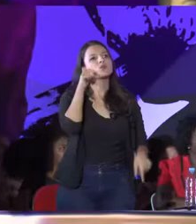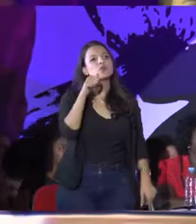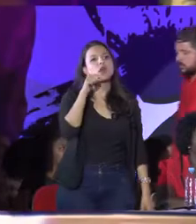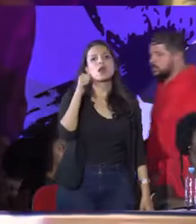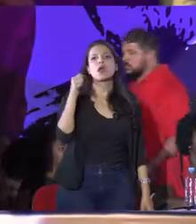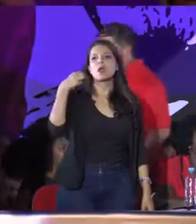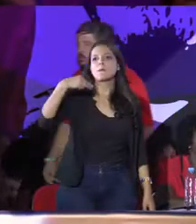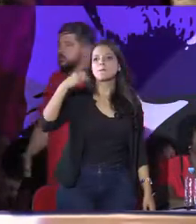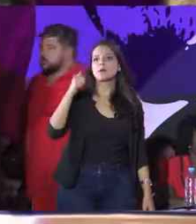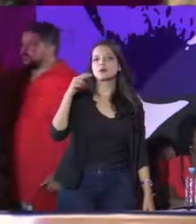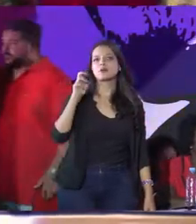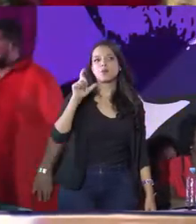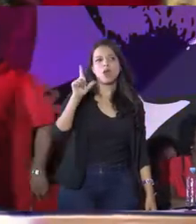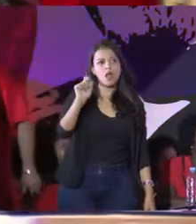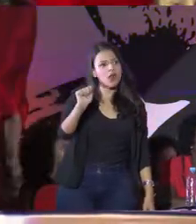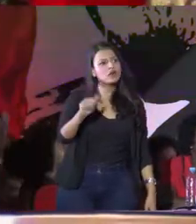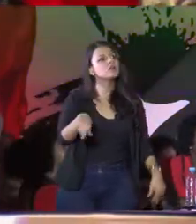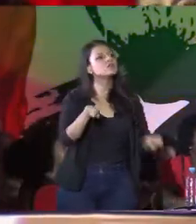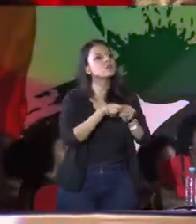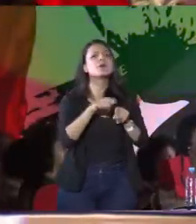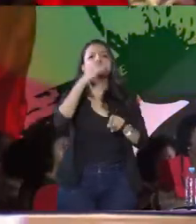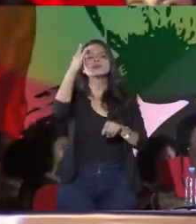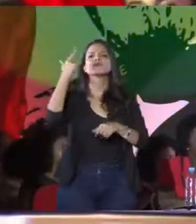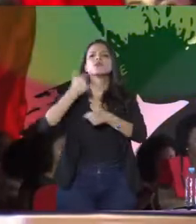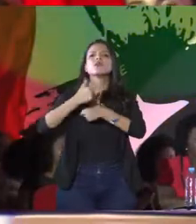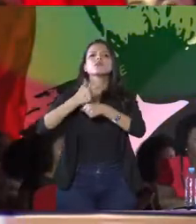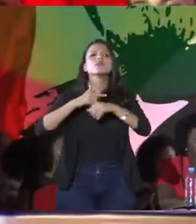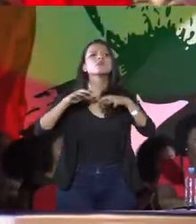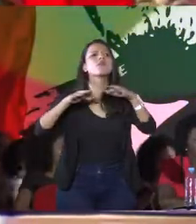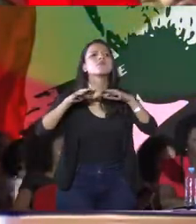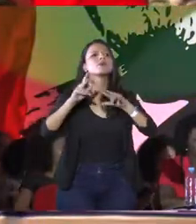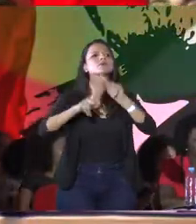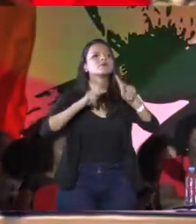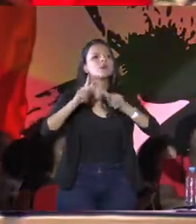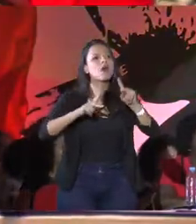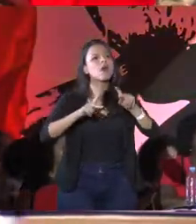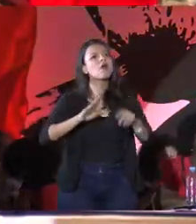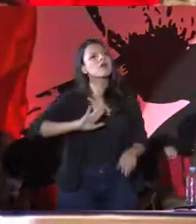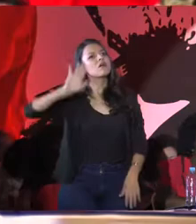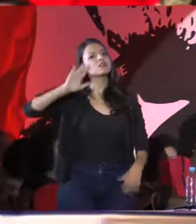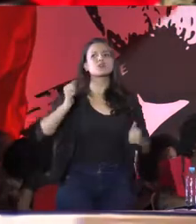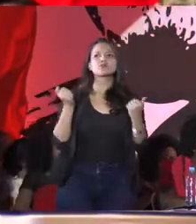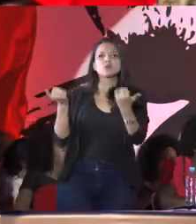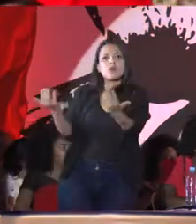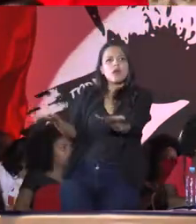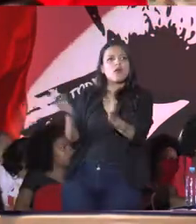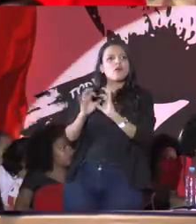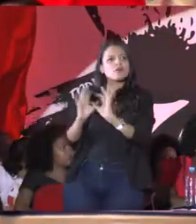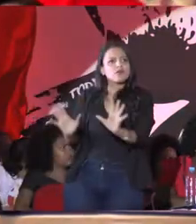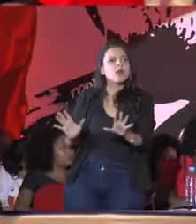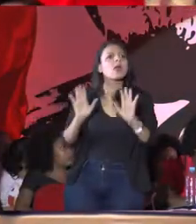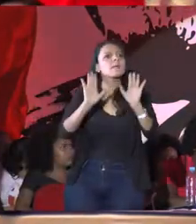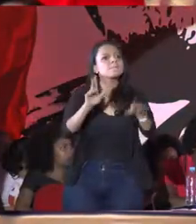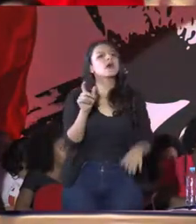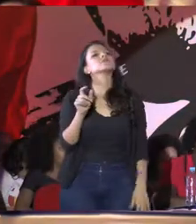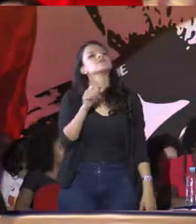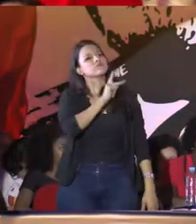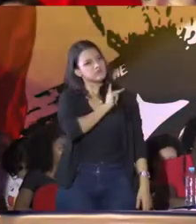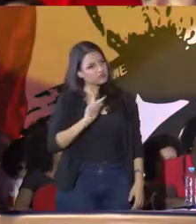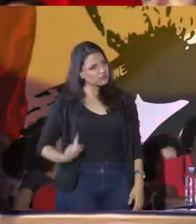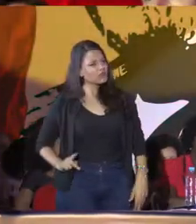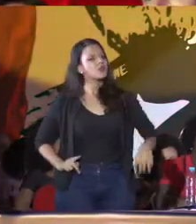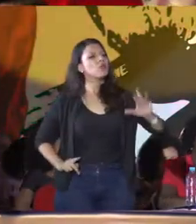Manuela. Tem até líder de movimento popular também, colocando a pré-candidatura à disposição. Mas o presidente